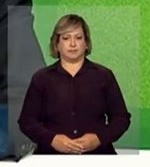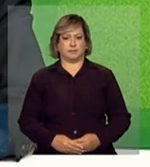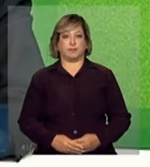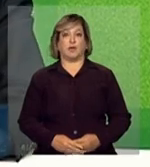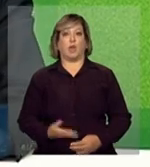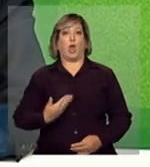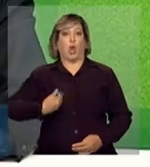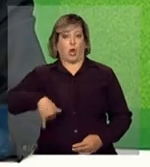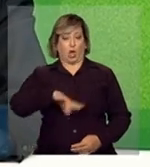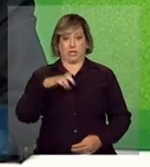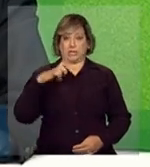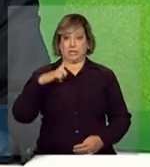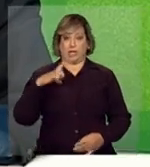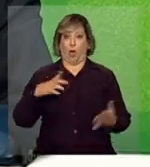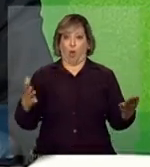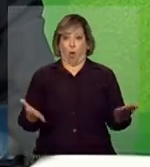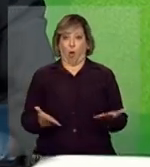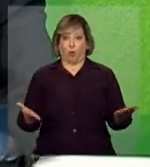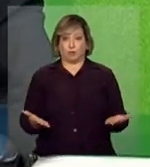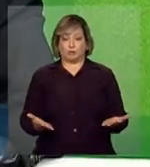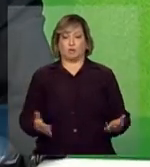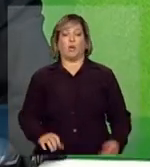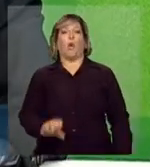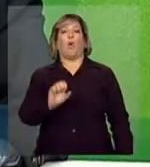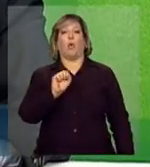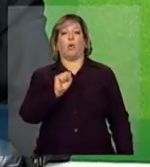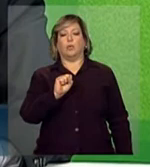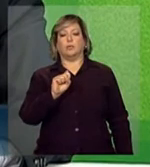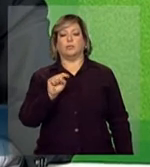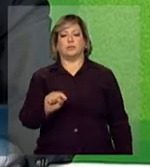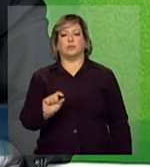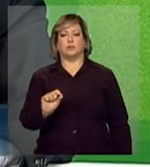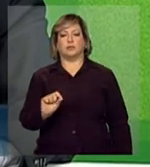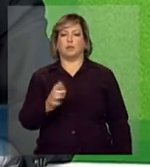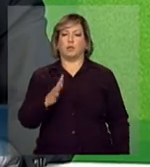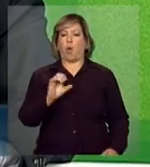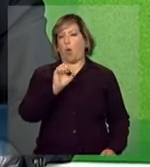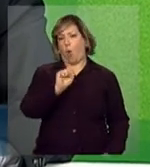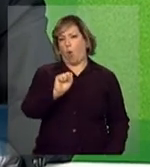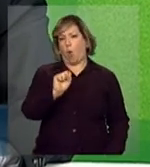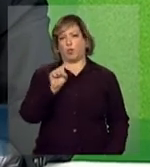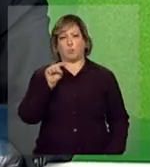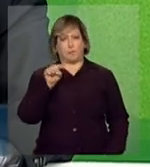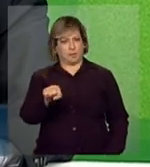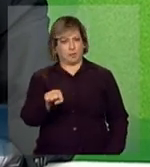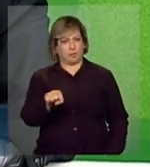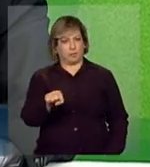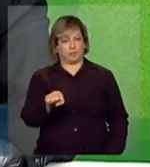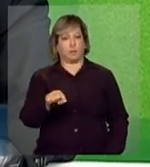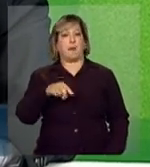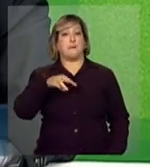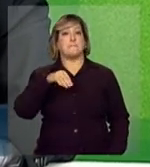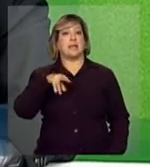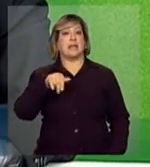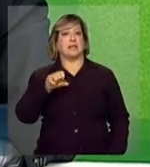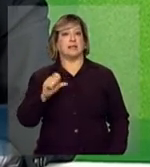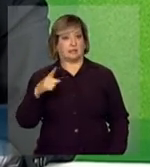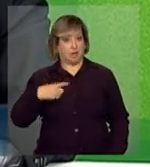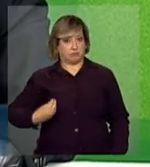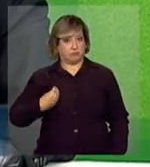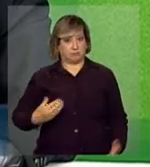Nós temos hoje 8 mil, você quer dizer, de 8 mil minas